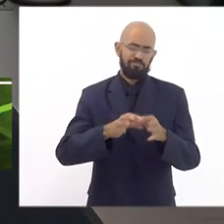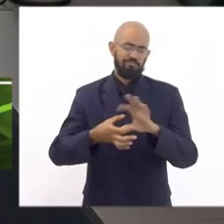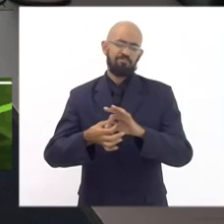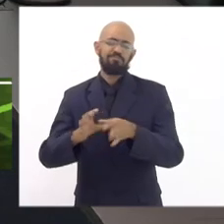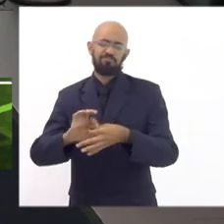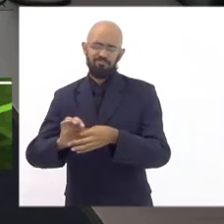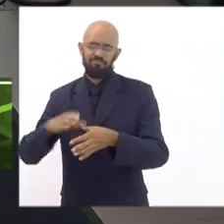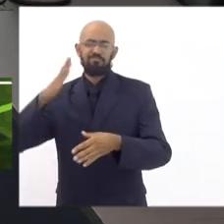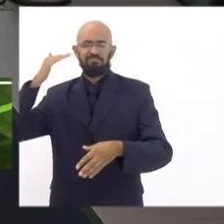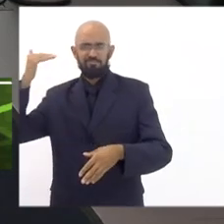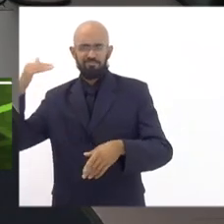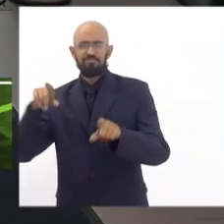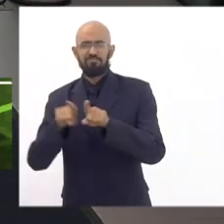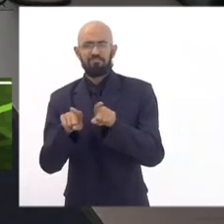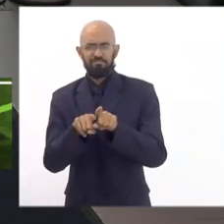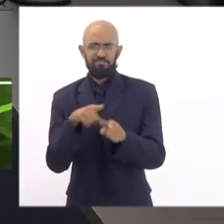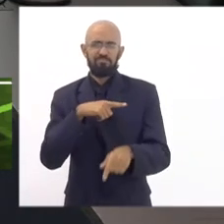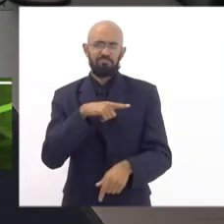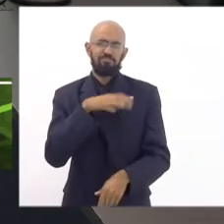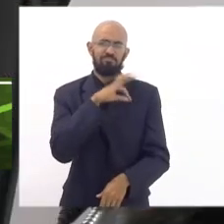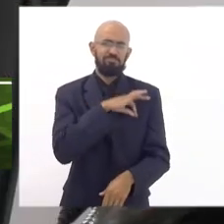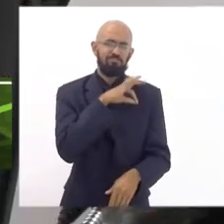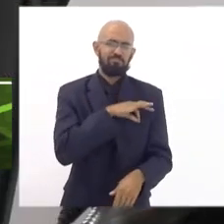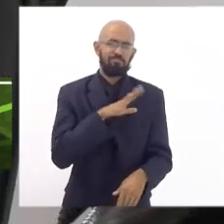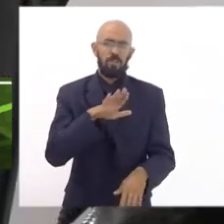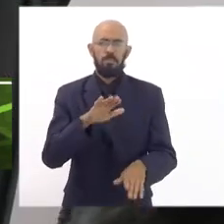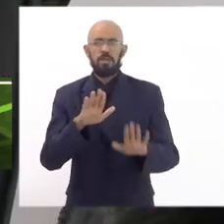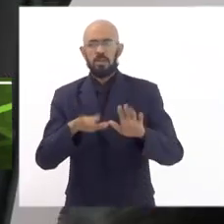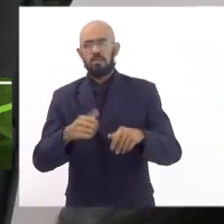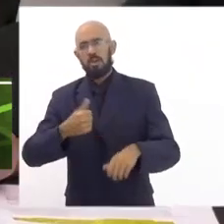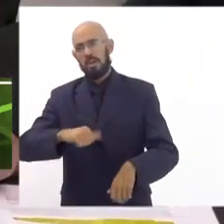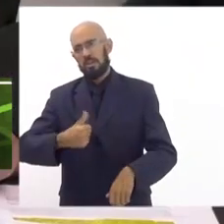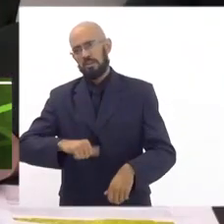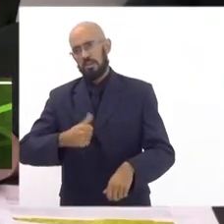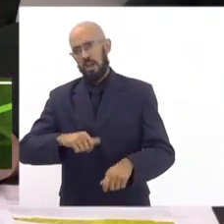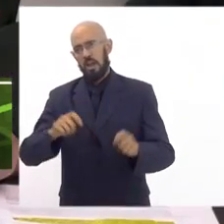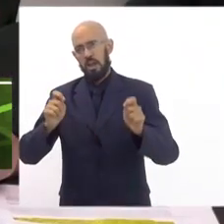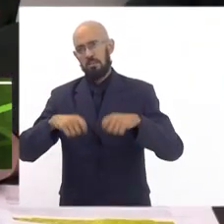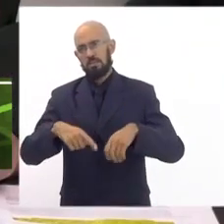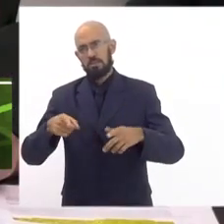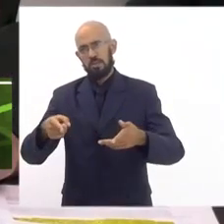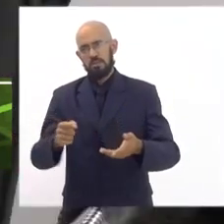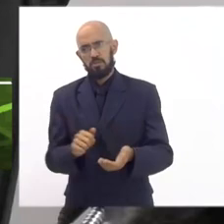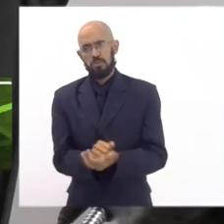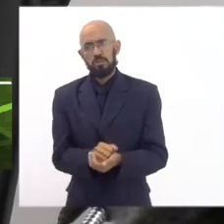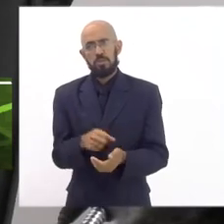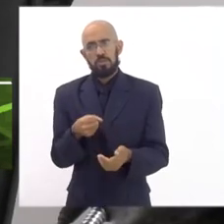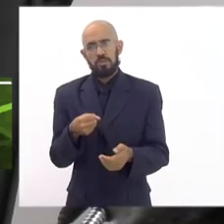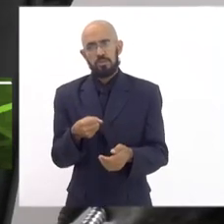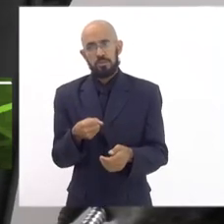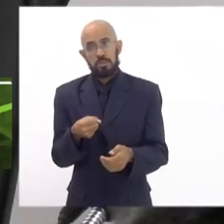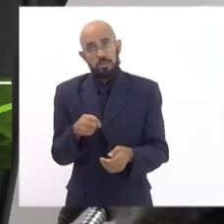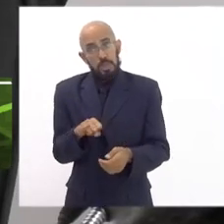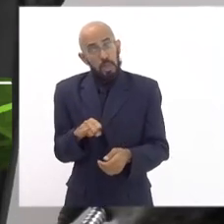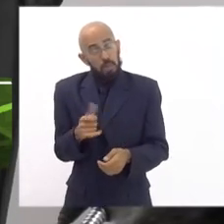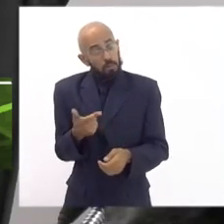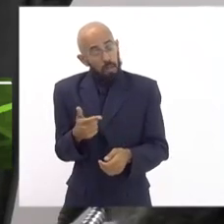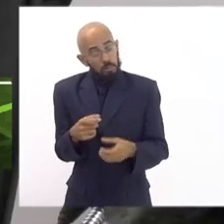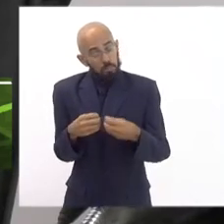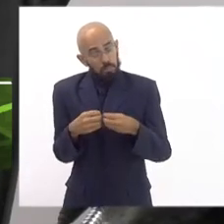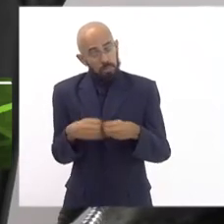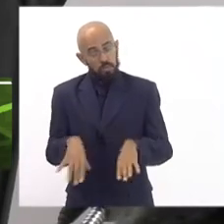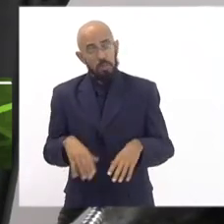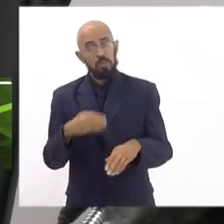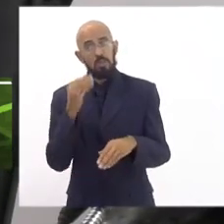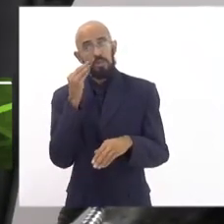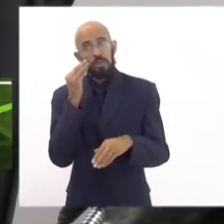mas também são remunerados. Nisso, né? Estão vistas, mas aí analisa a possibilidade, Mônica. Perfeito, perfeito. De, se tiver que não prejudicar o projeto, tentar avançar no